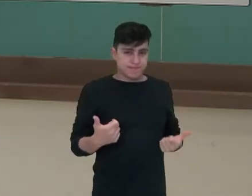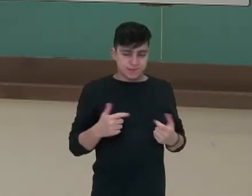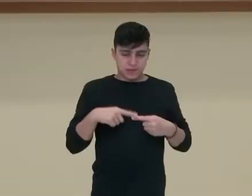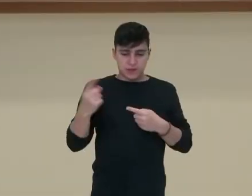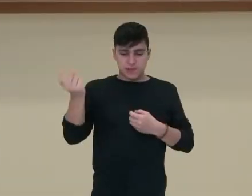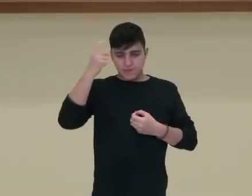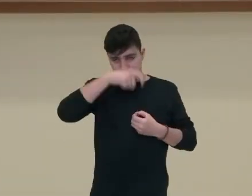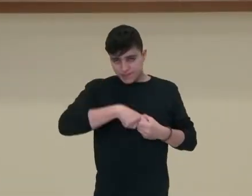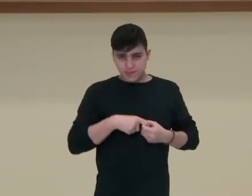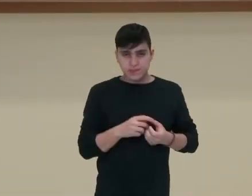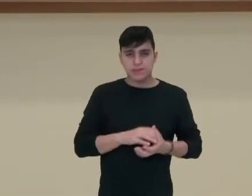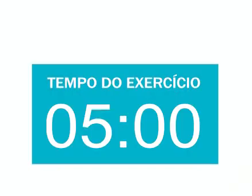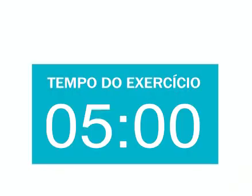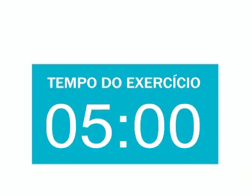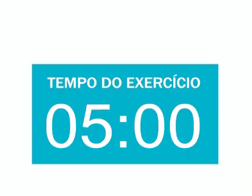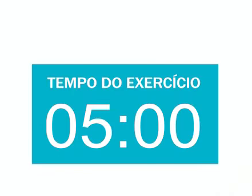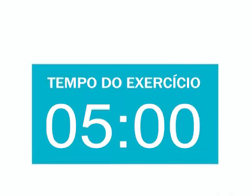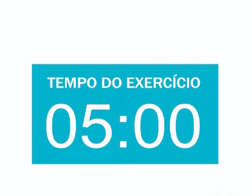Daqui a pouquinho a gente volta.